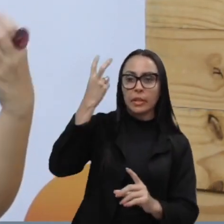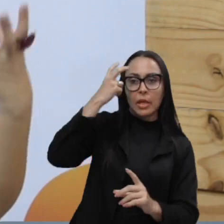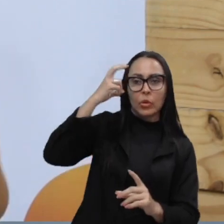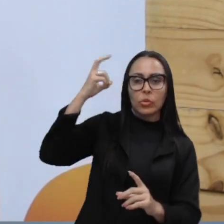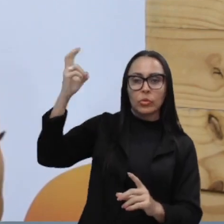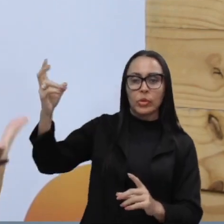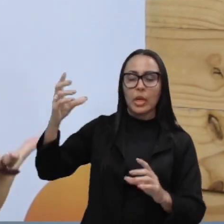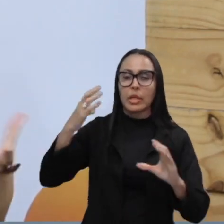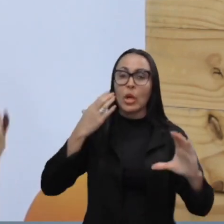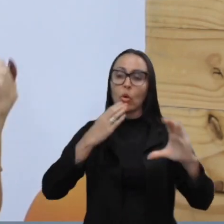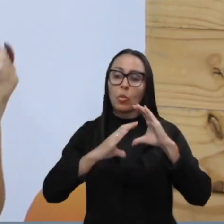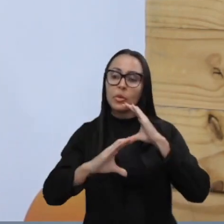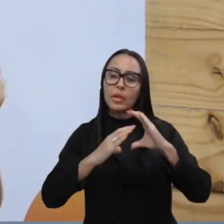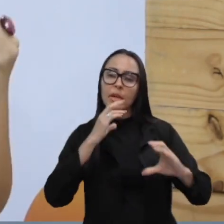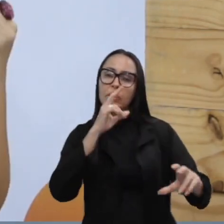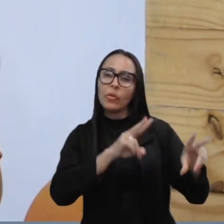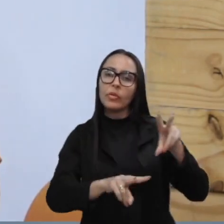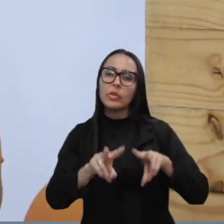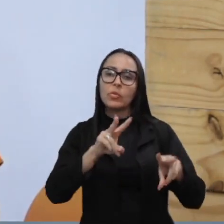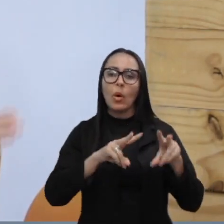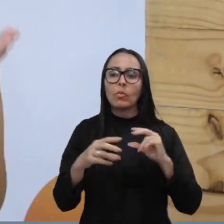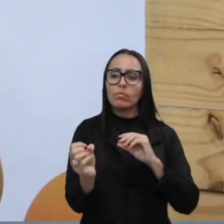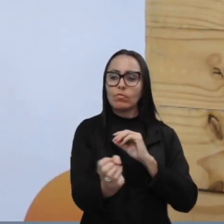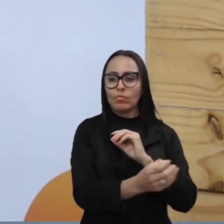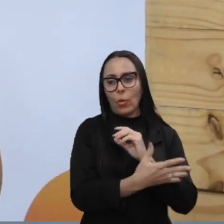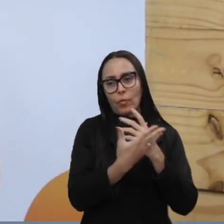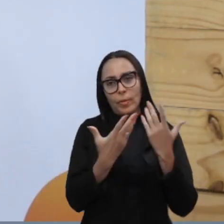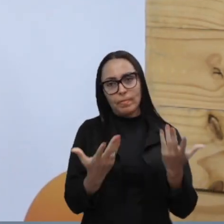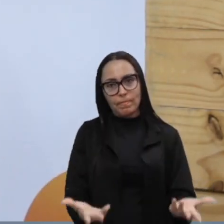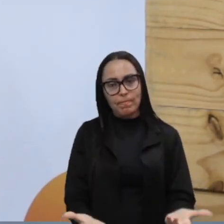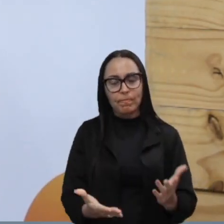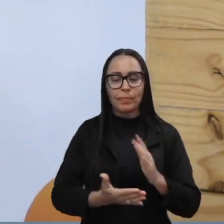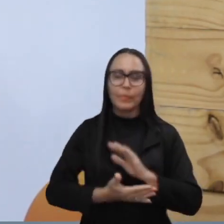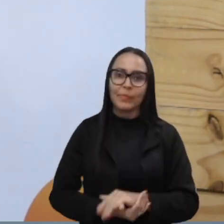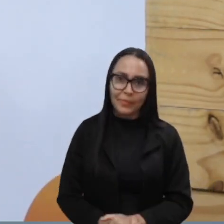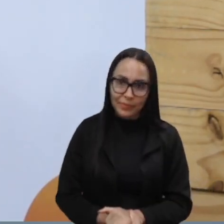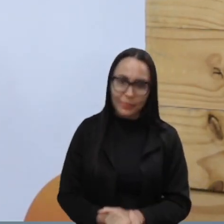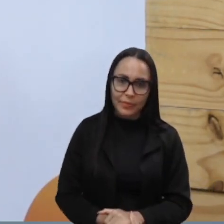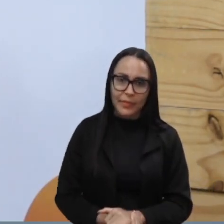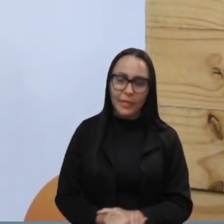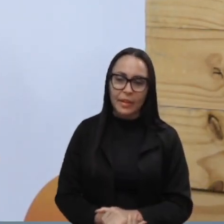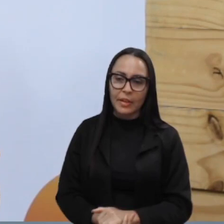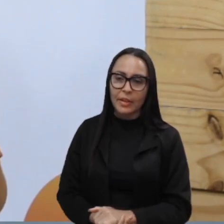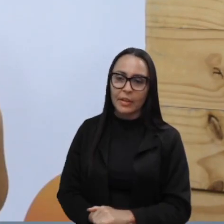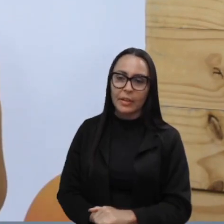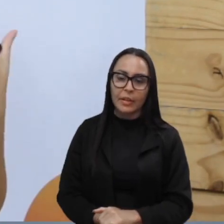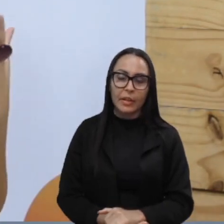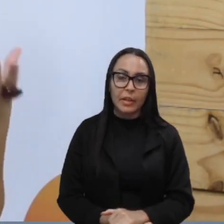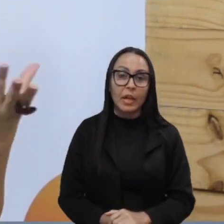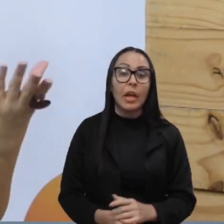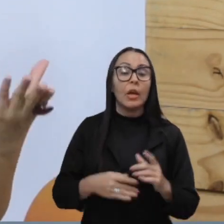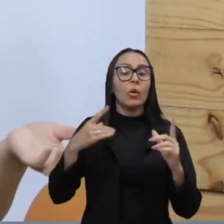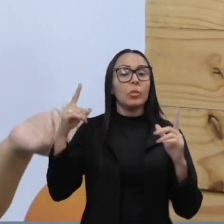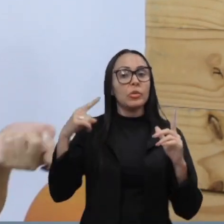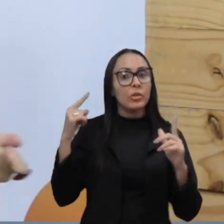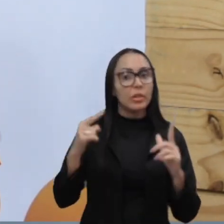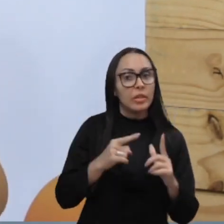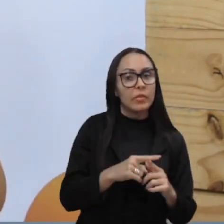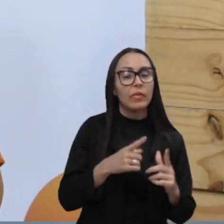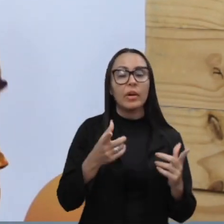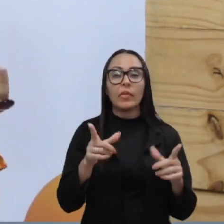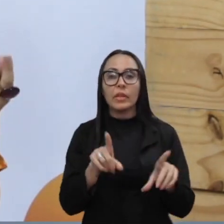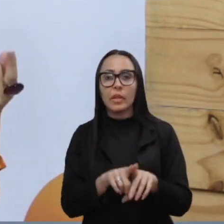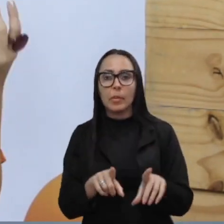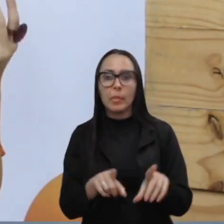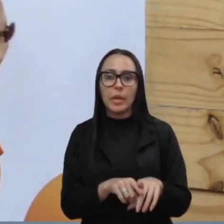a comunicação visual de uma forma nova. E o Art Nouveau veio para fazer isso, né? Ele objetivava também representar